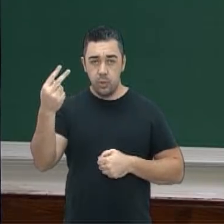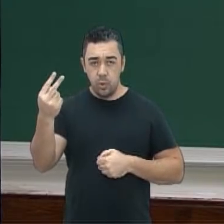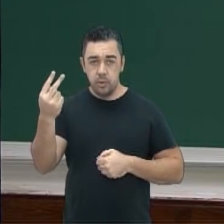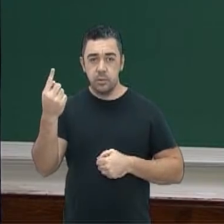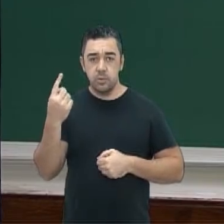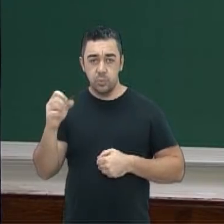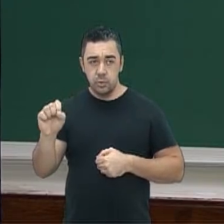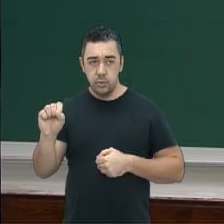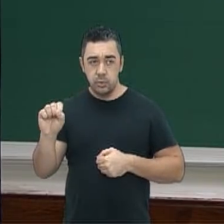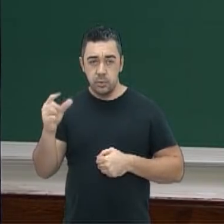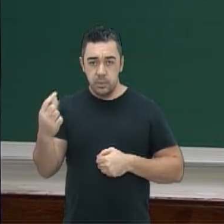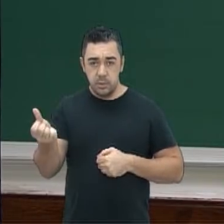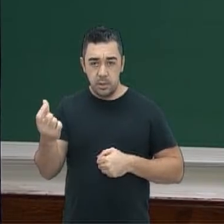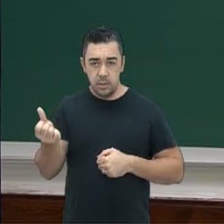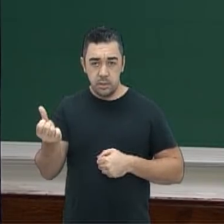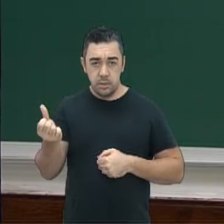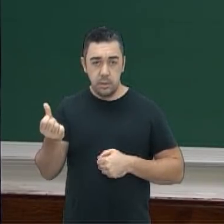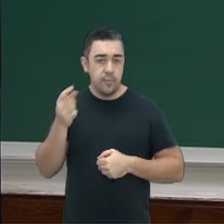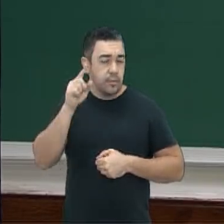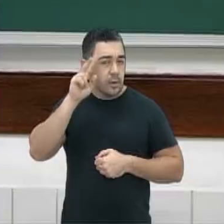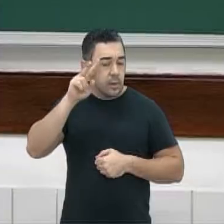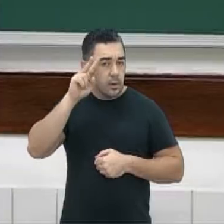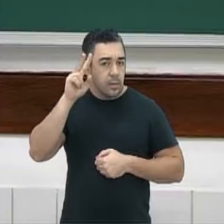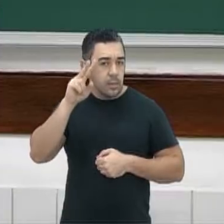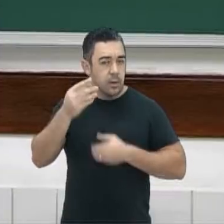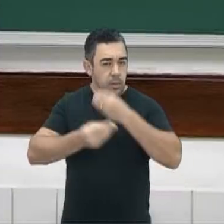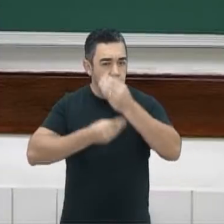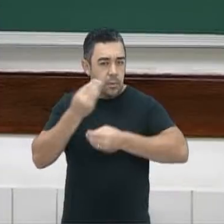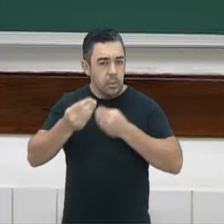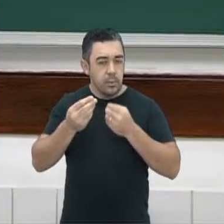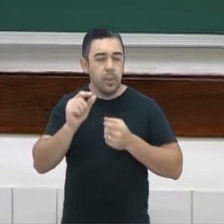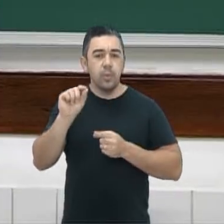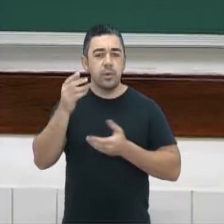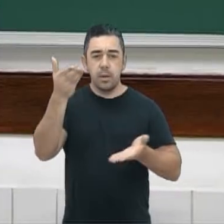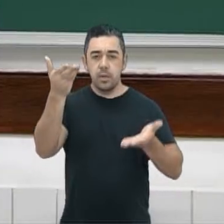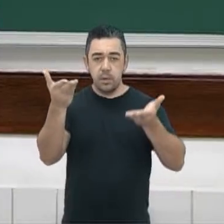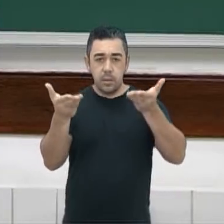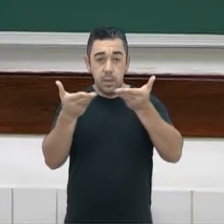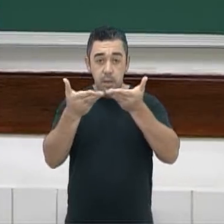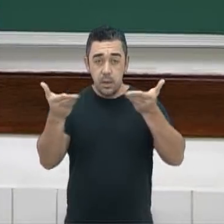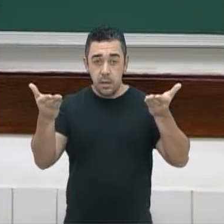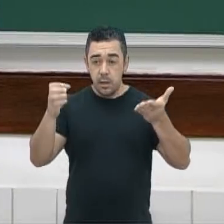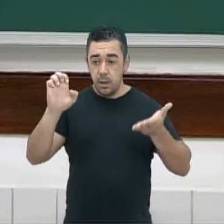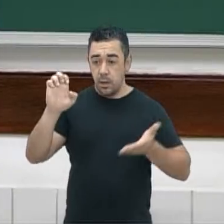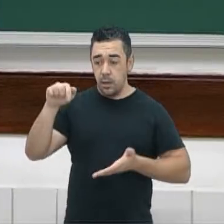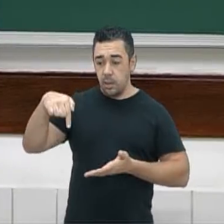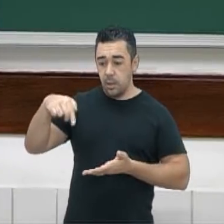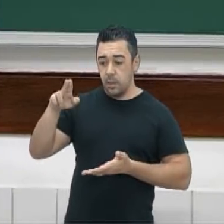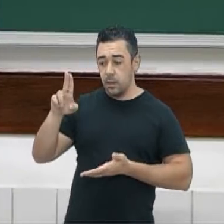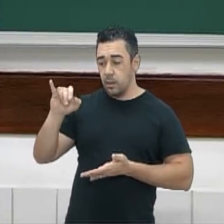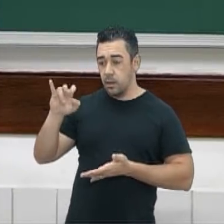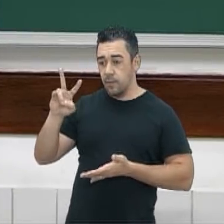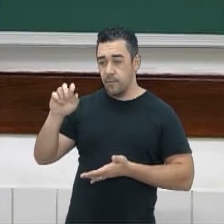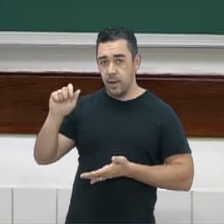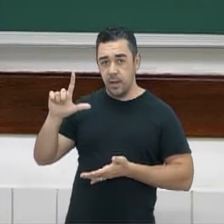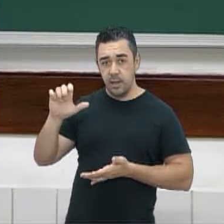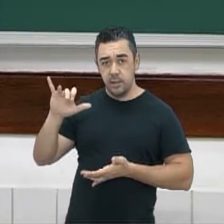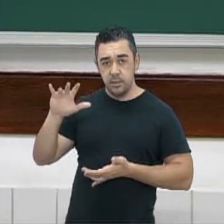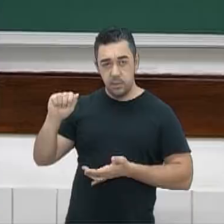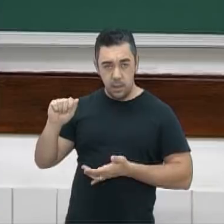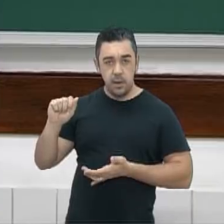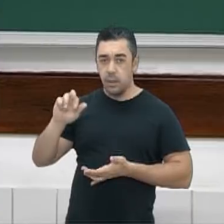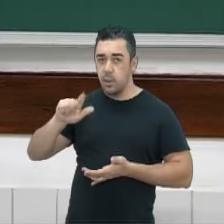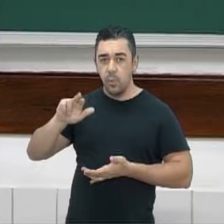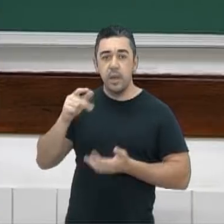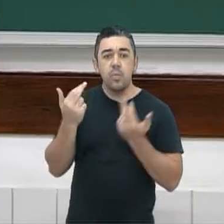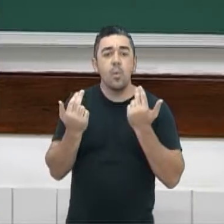a 12/16? Vamos lembrar? Quando a gente fala em equivalência, é porque não é igual, né? Por exemplo,